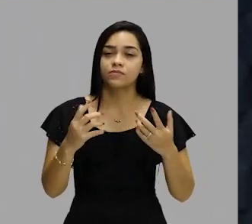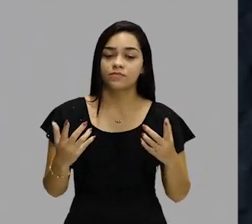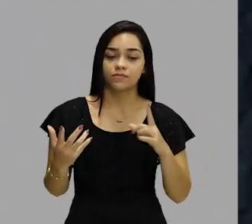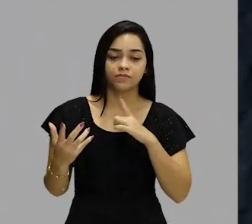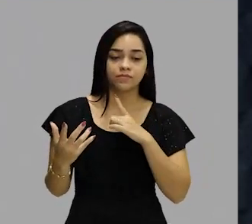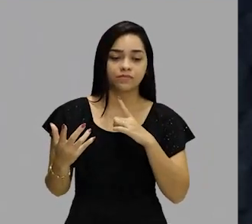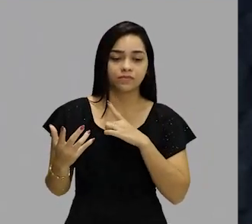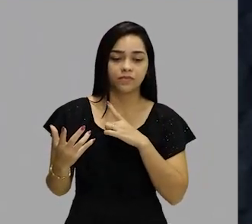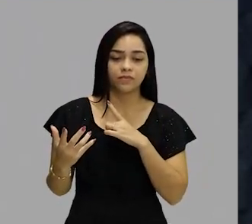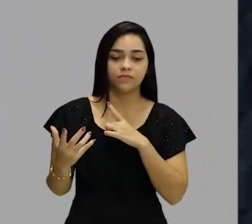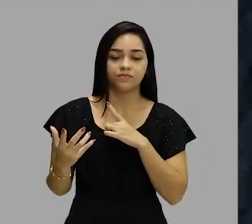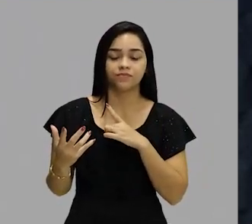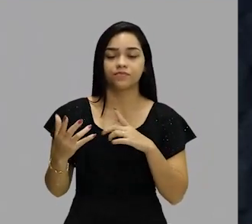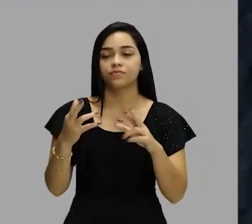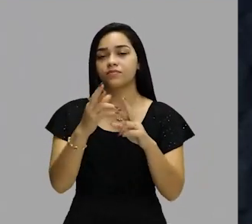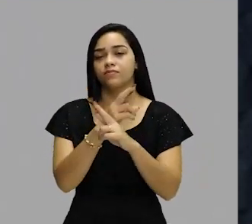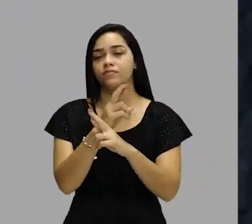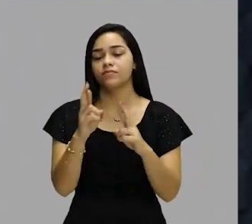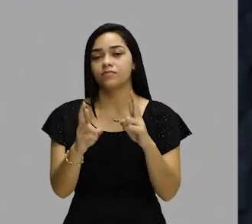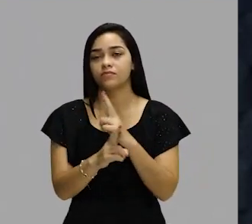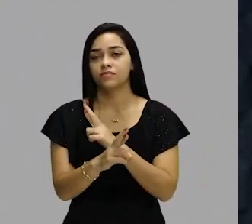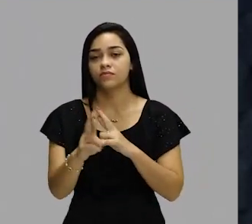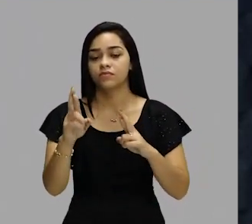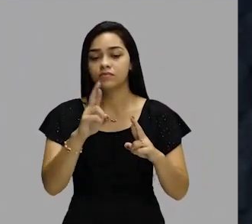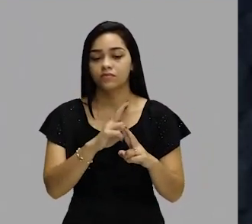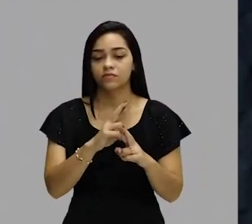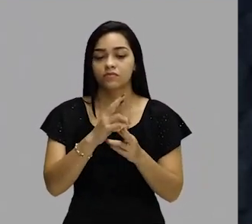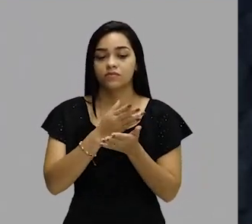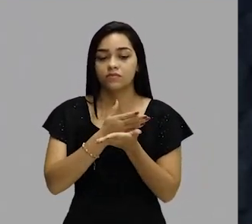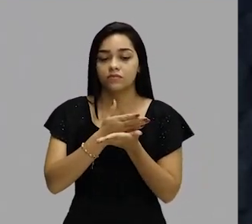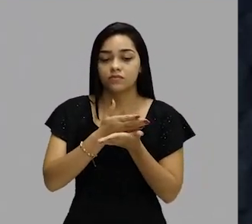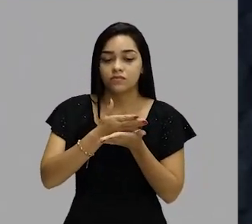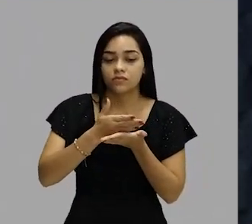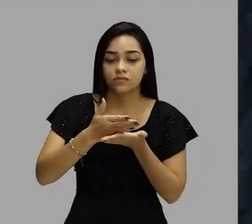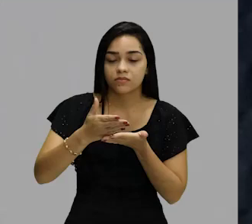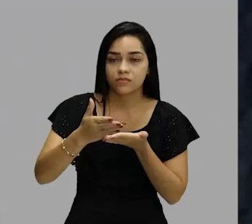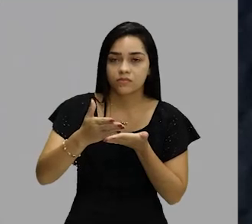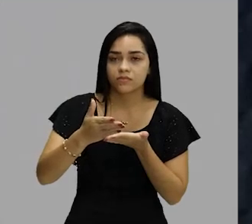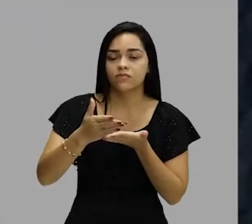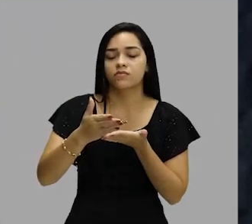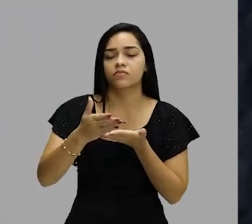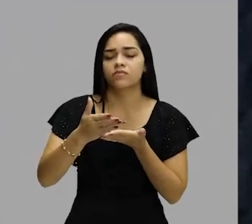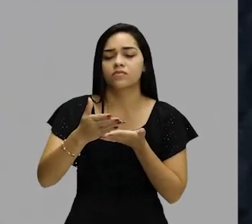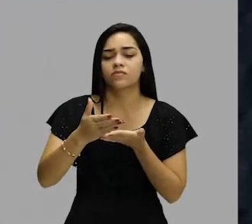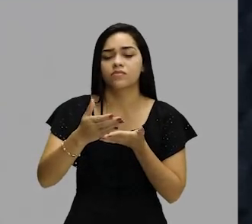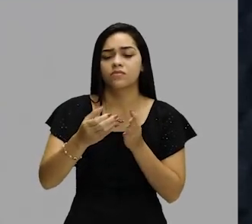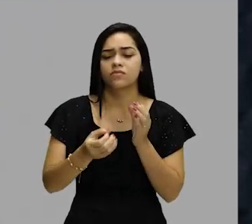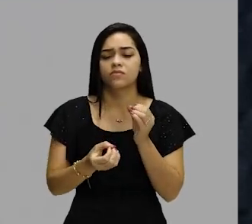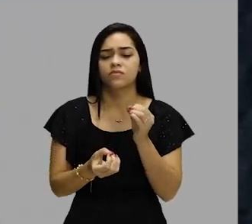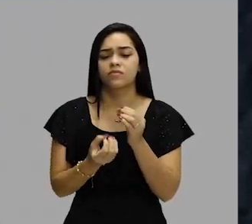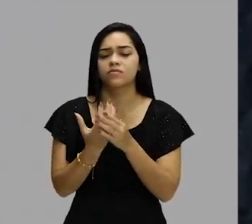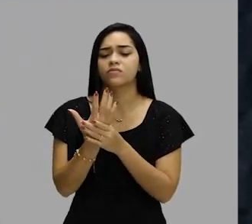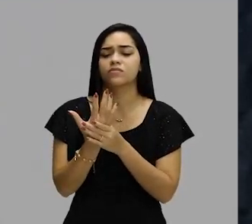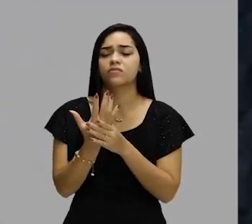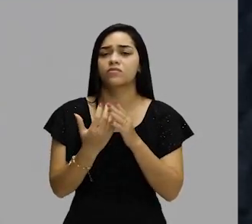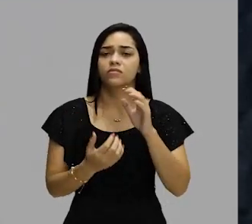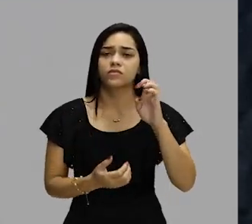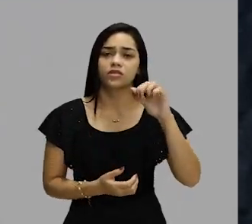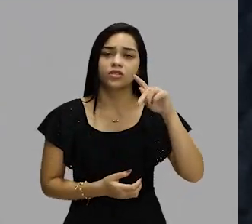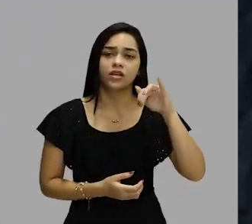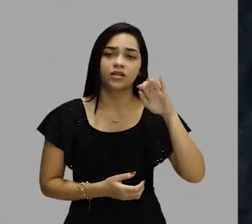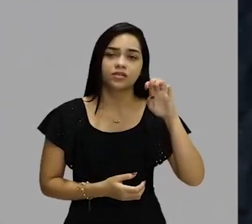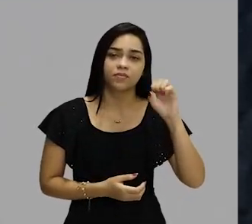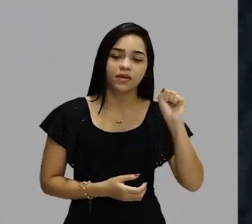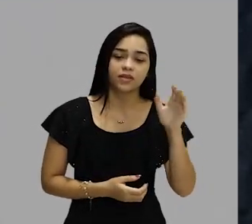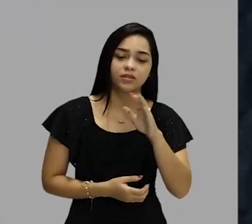a questão relacionada à introdução de espécies exóticas. O que são espécies exóticas? Então, é